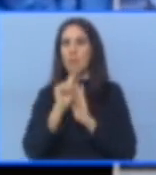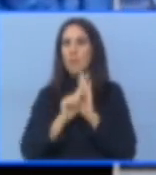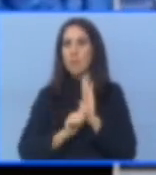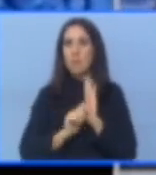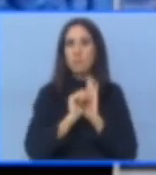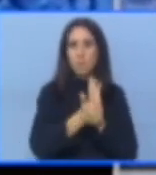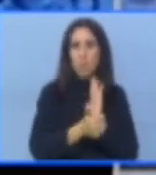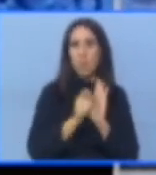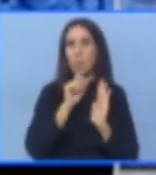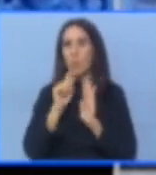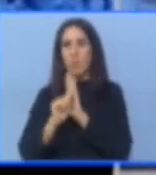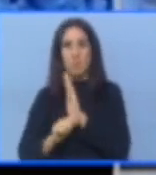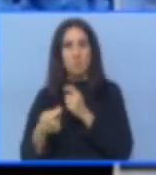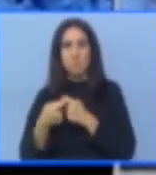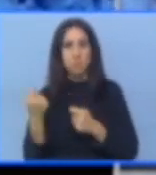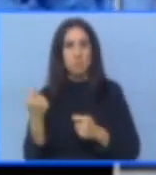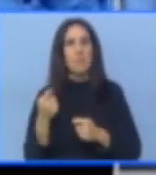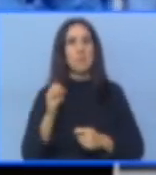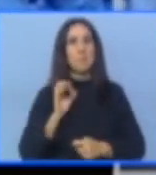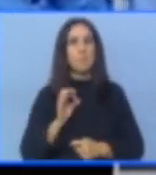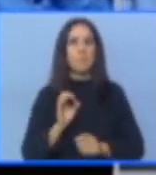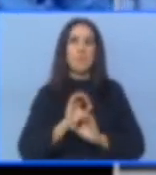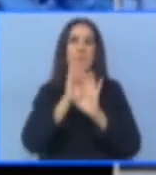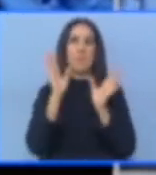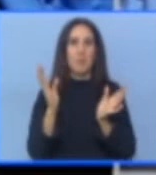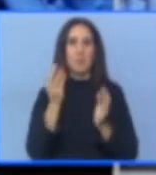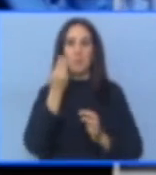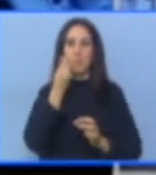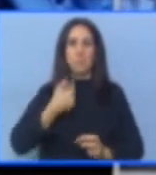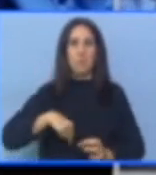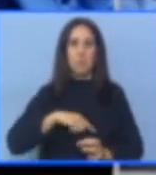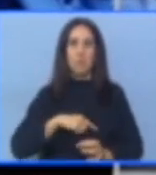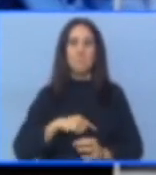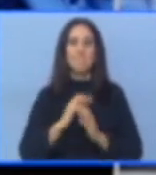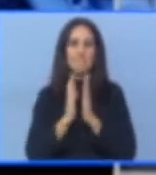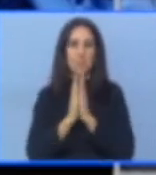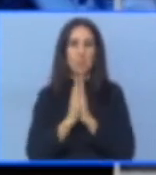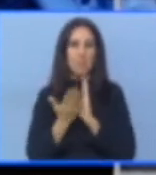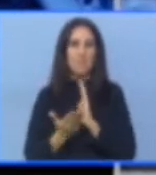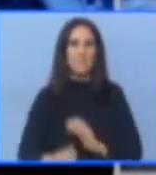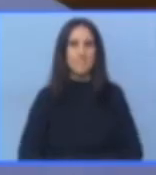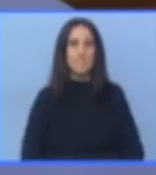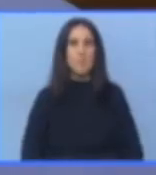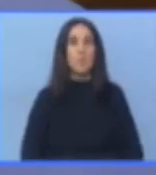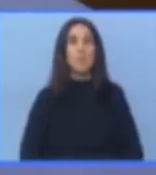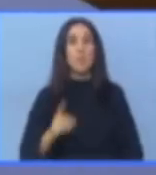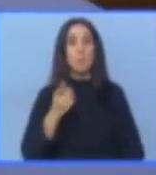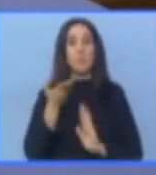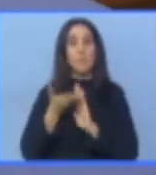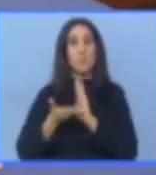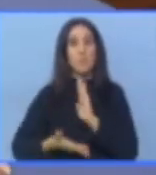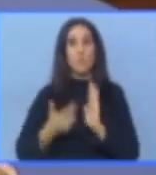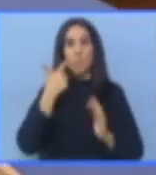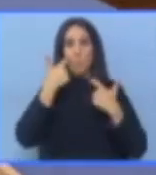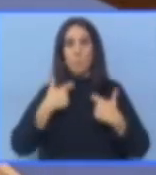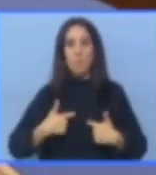correta ou incorreta. E, fundamentalmente, claro, aquilo que nos caracteriza é a dimensão religiosa. Uma das vertentes que constituem a pessoa